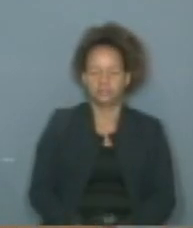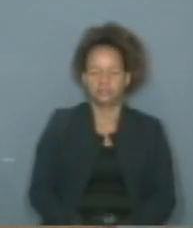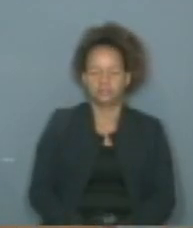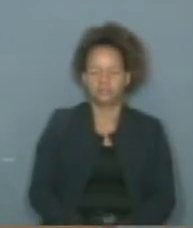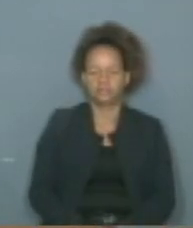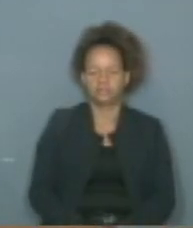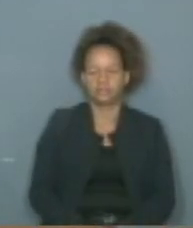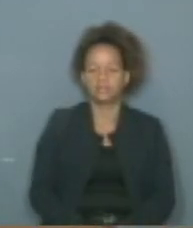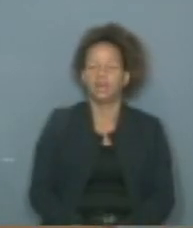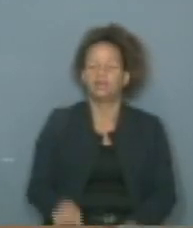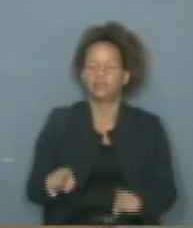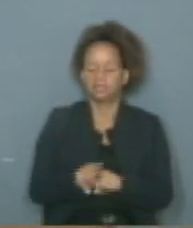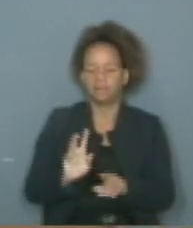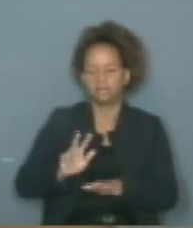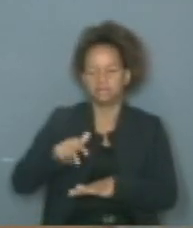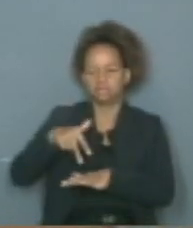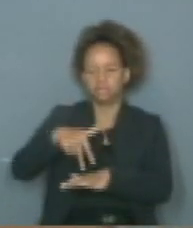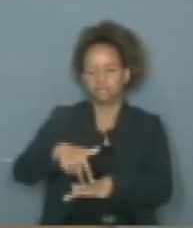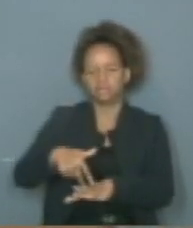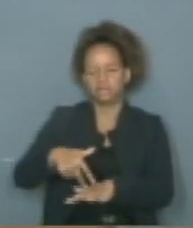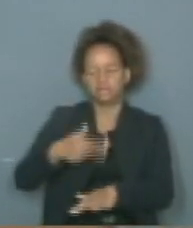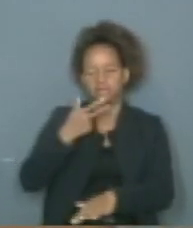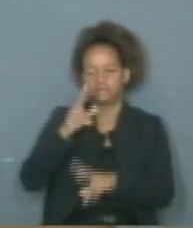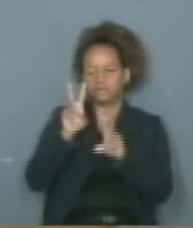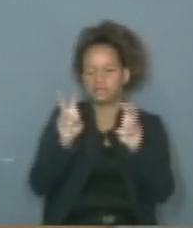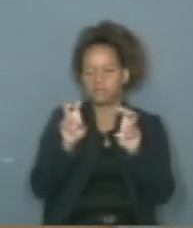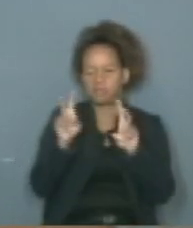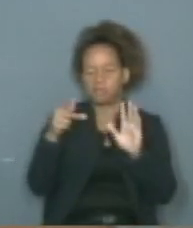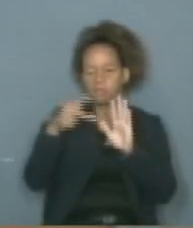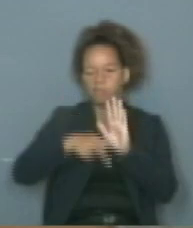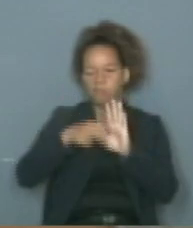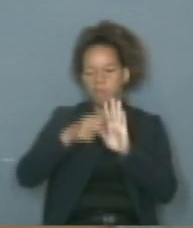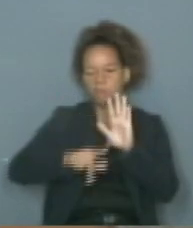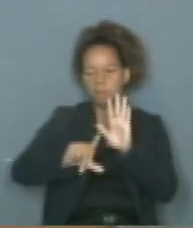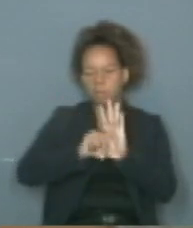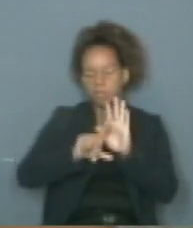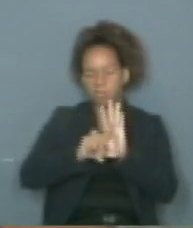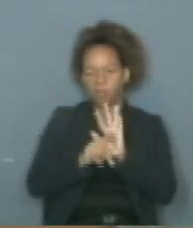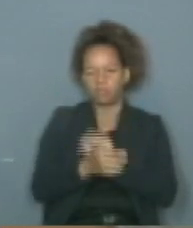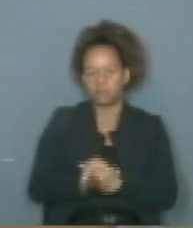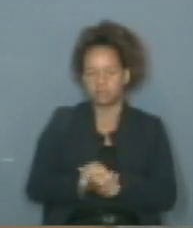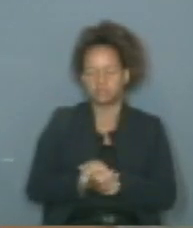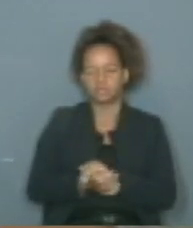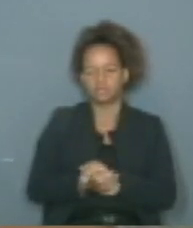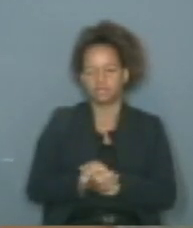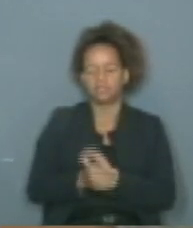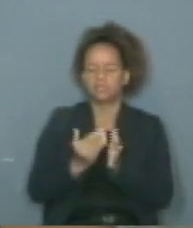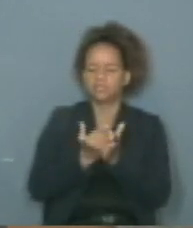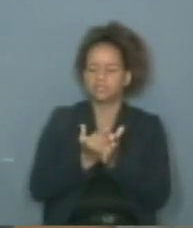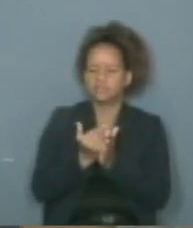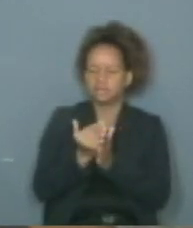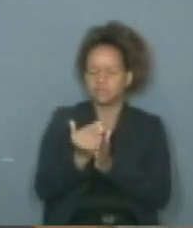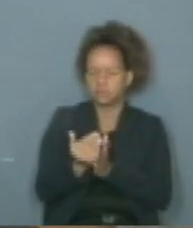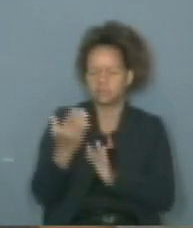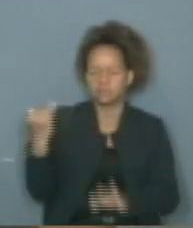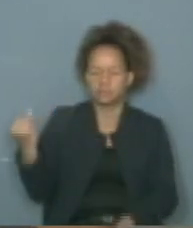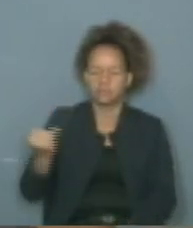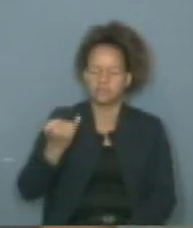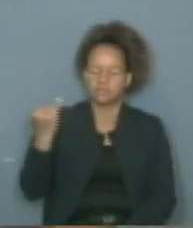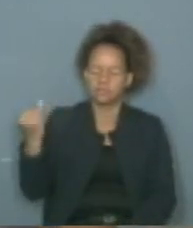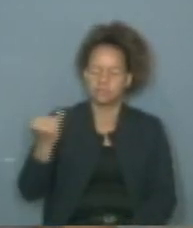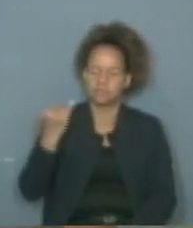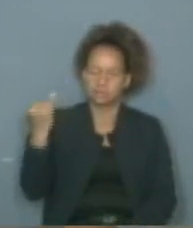Eu venho hoje, inclusive, a essa tribuna para tratar desse projeto de lei, que, como eu disse, é uma iniciativa